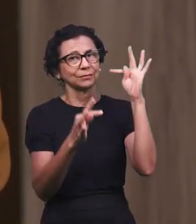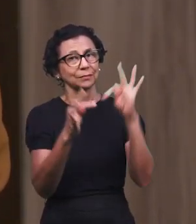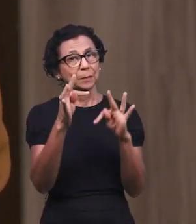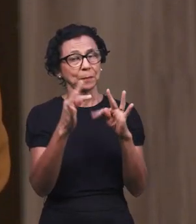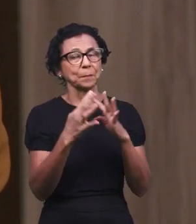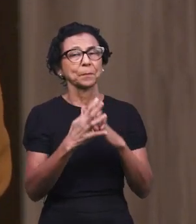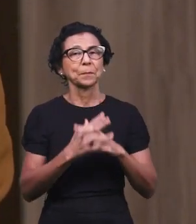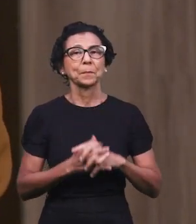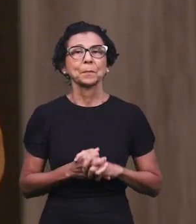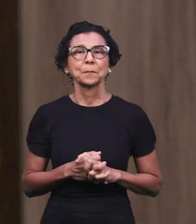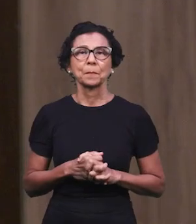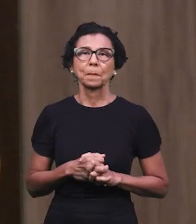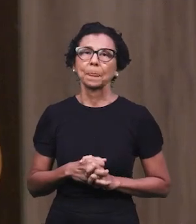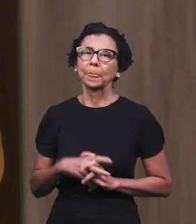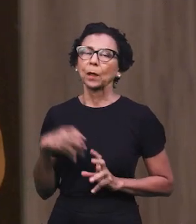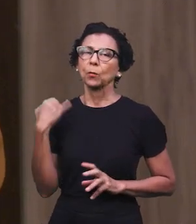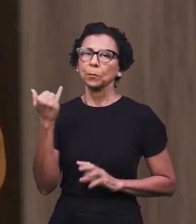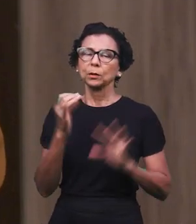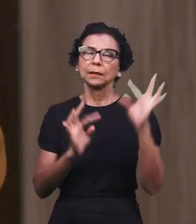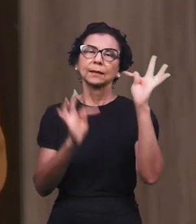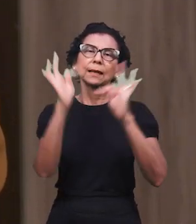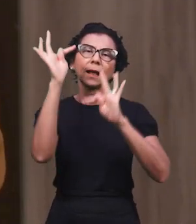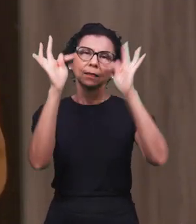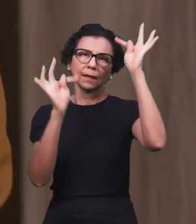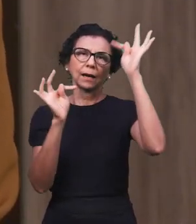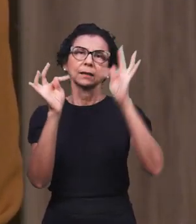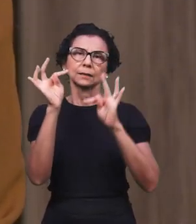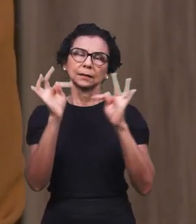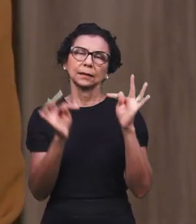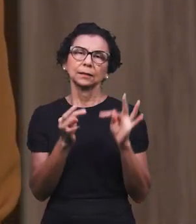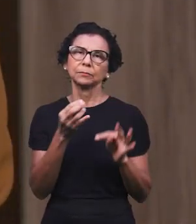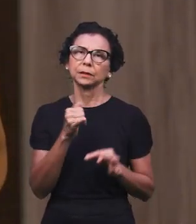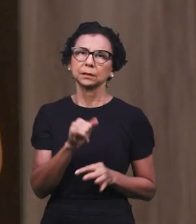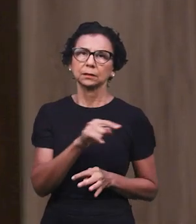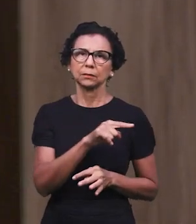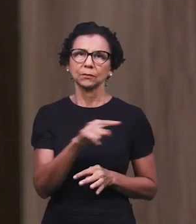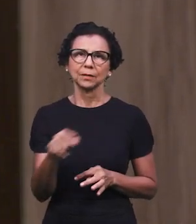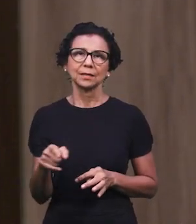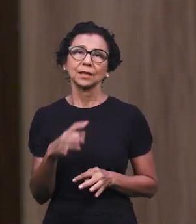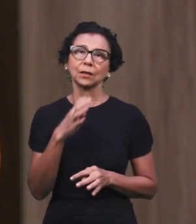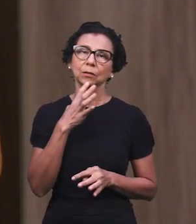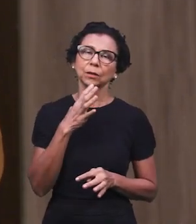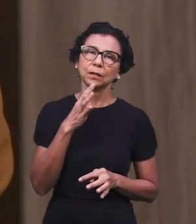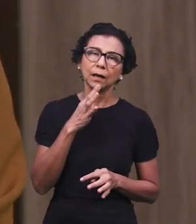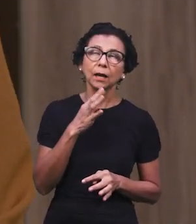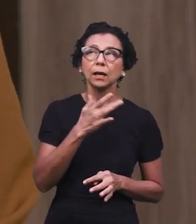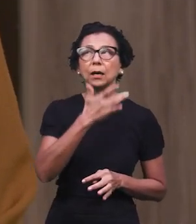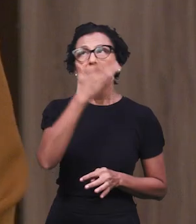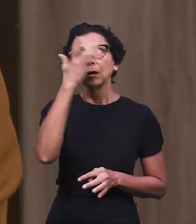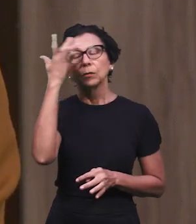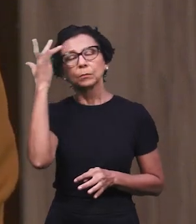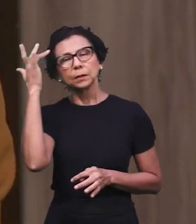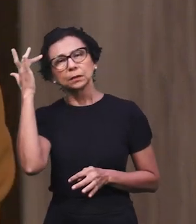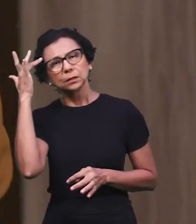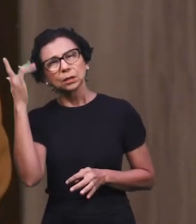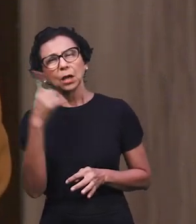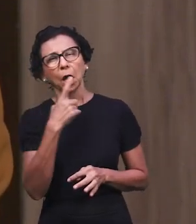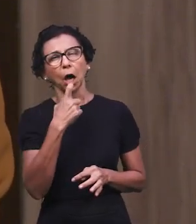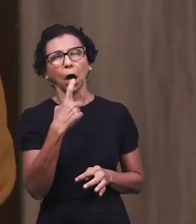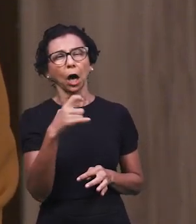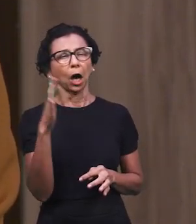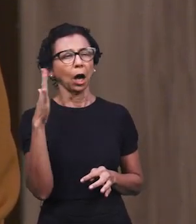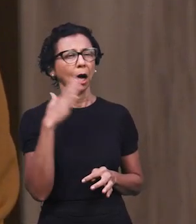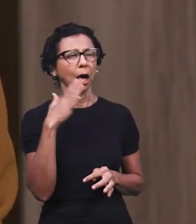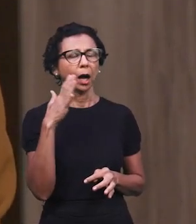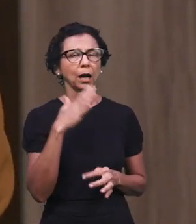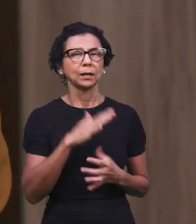seja tratado, né? E se por acaso você tem alguém que você conhece que está passando por esse problema,